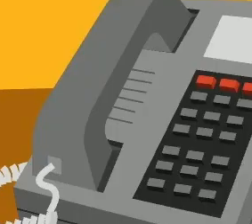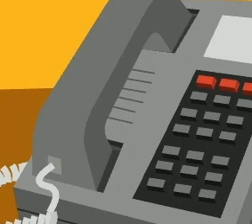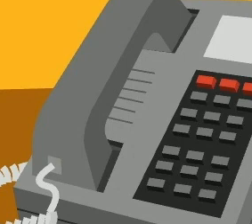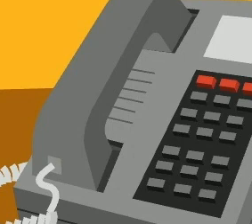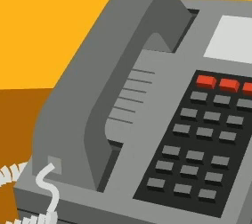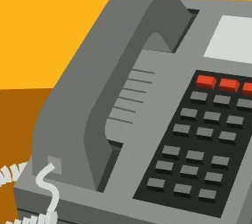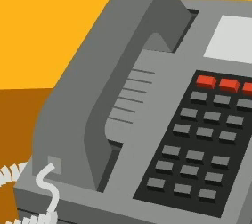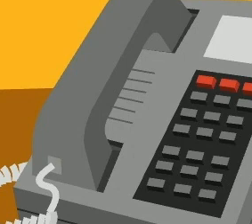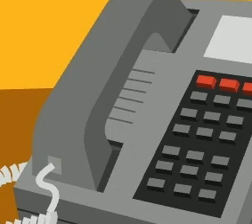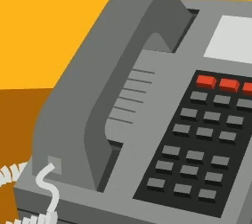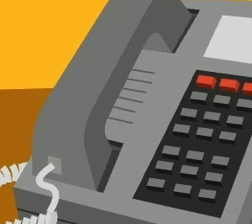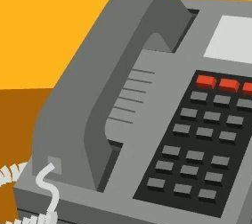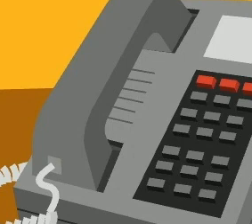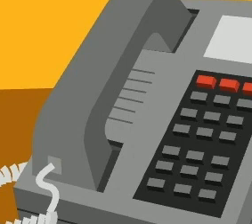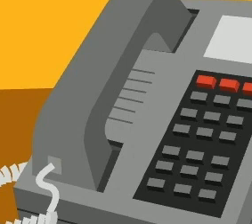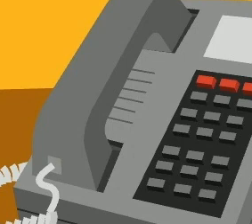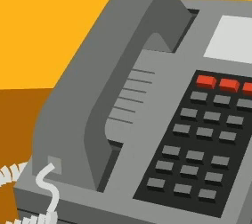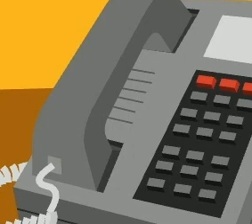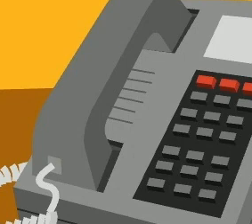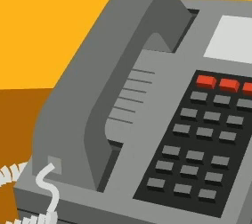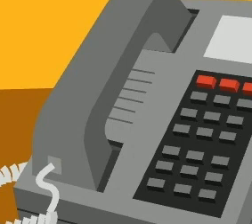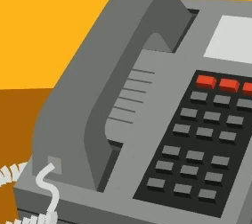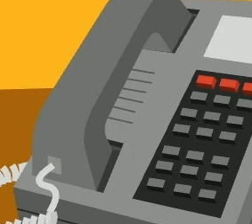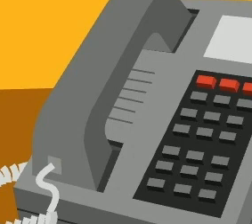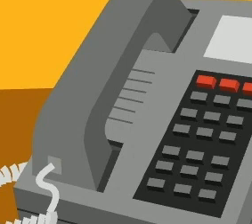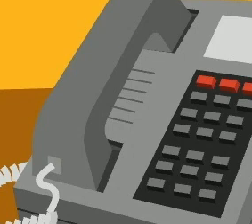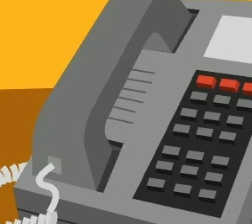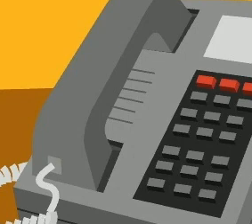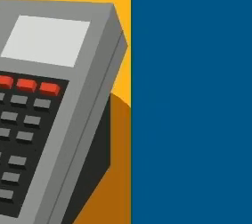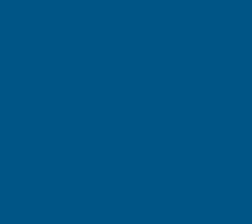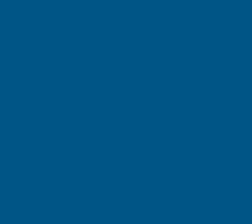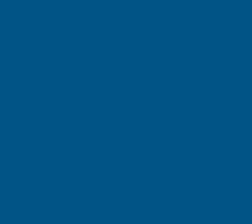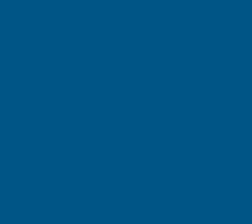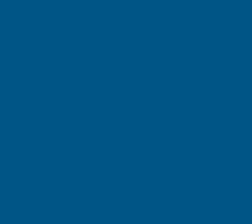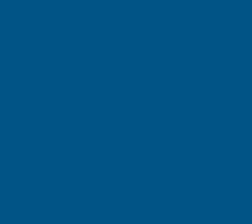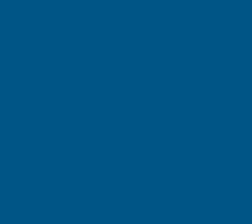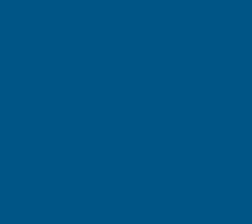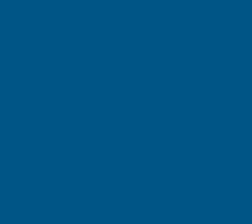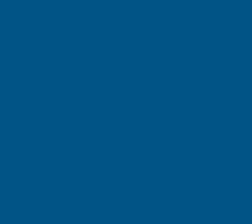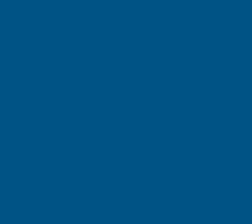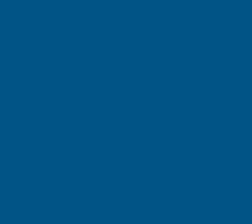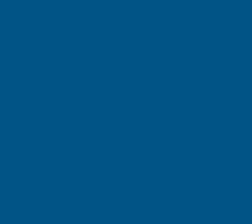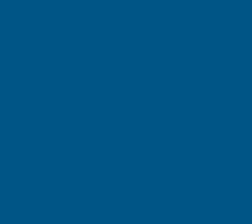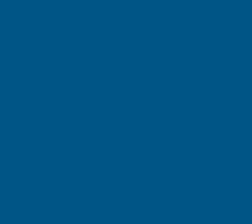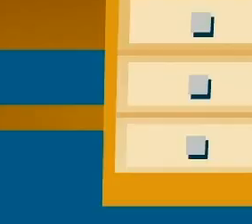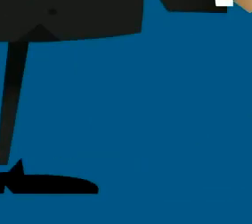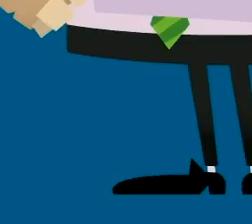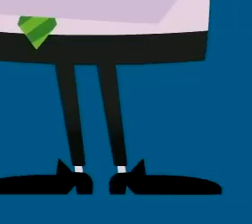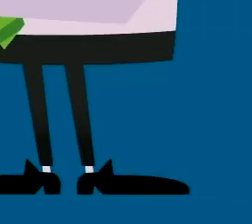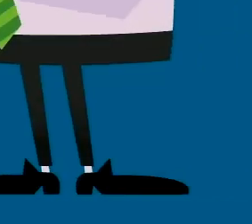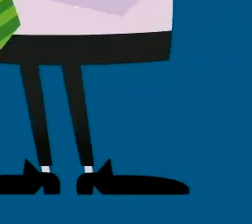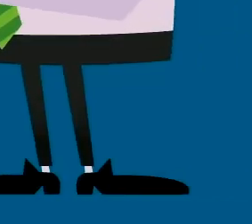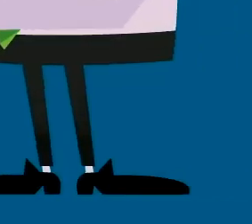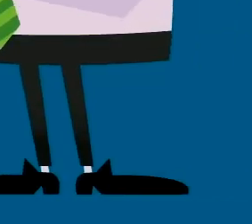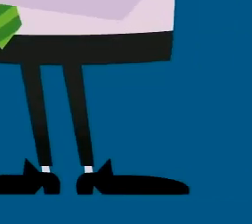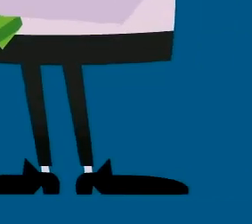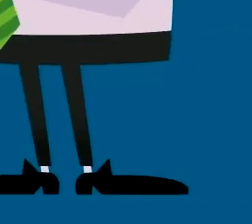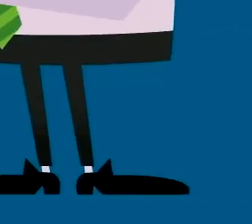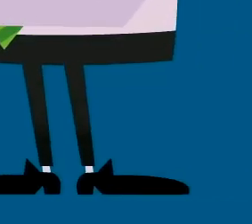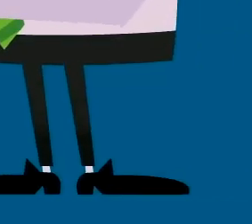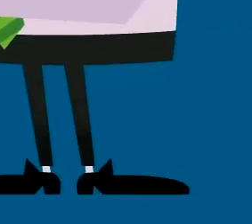centro de nosso sistema social possuindo dois conceitos básicos força de produção e o